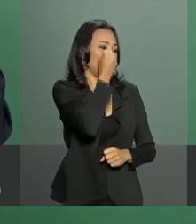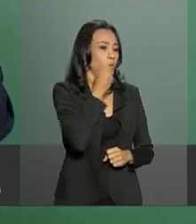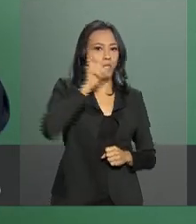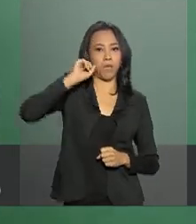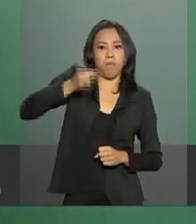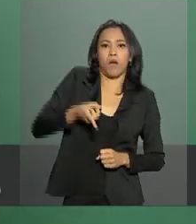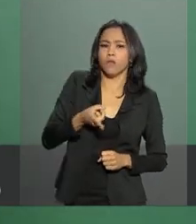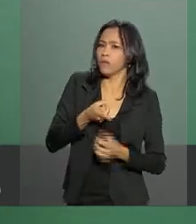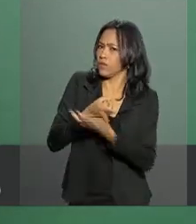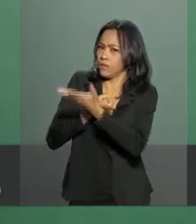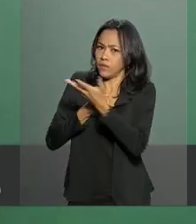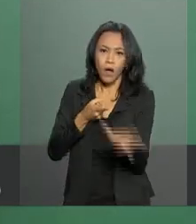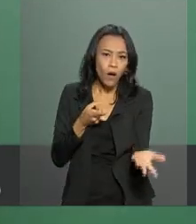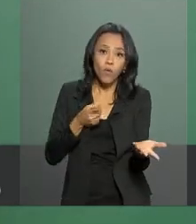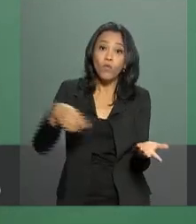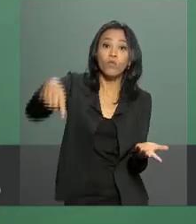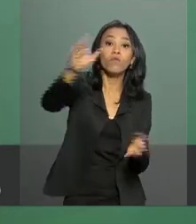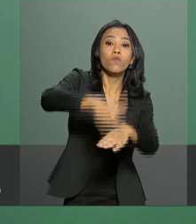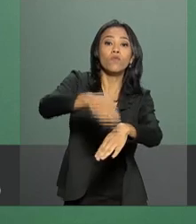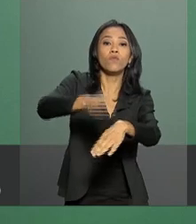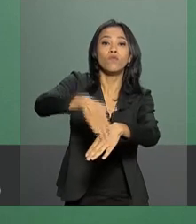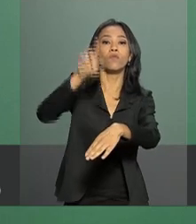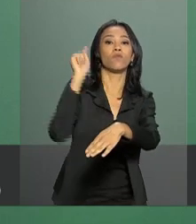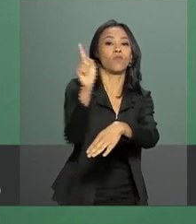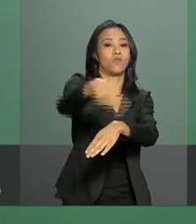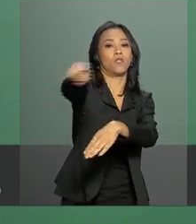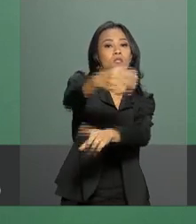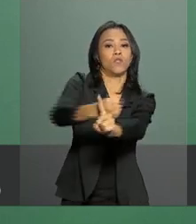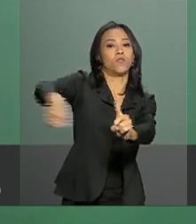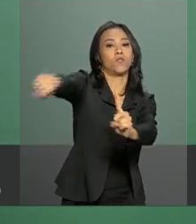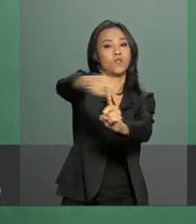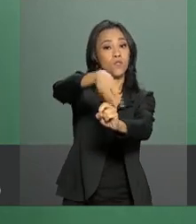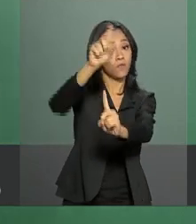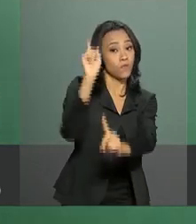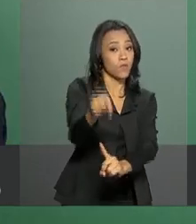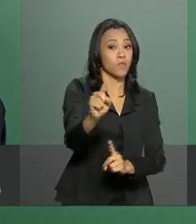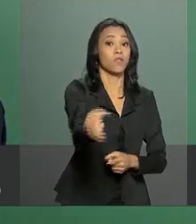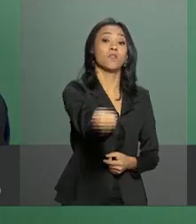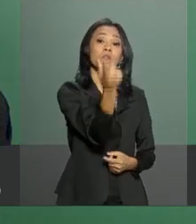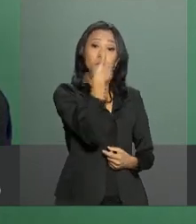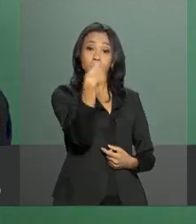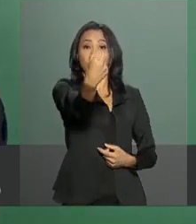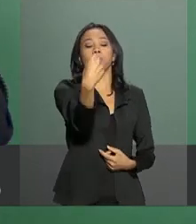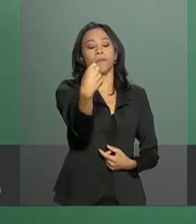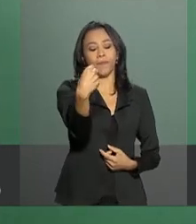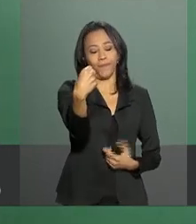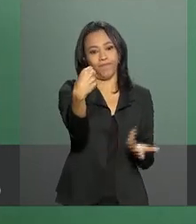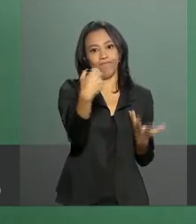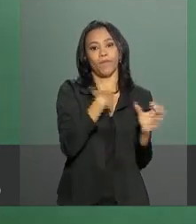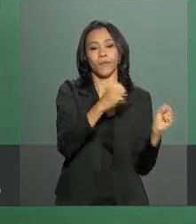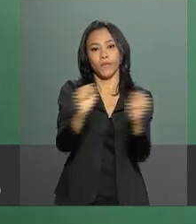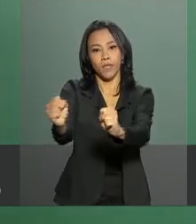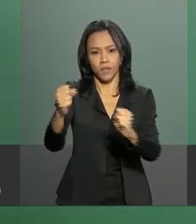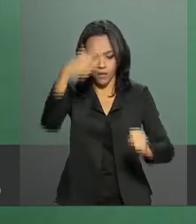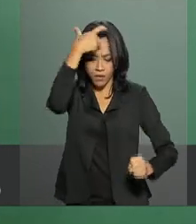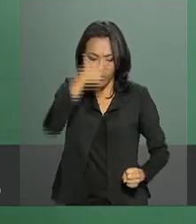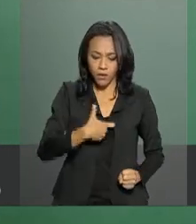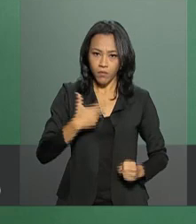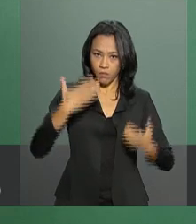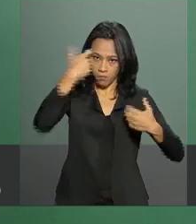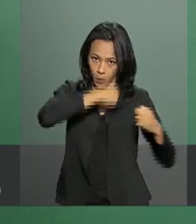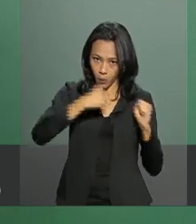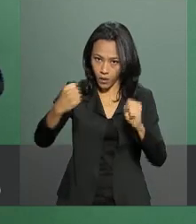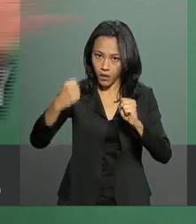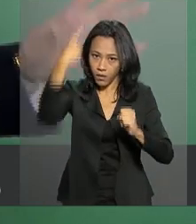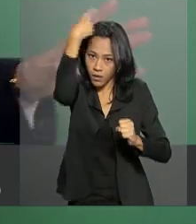nós somos autoridades constituídas ou seja nós exercemos o poder nós não somos o poder porque